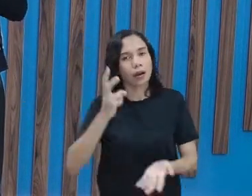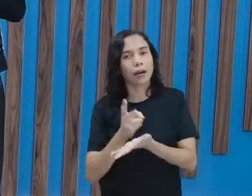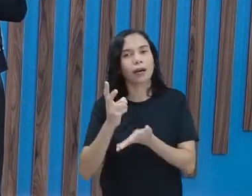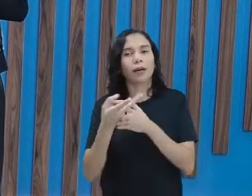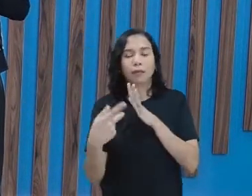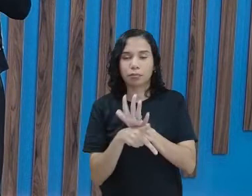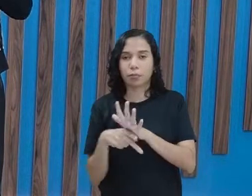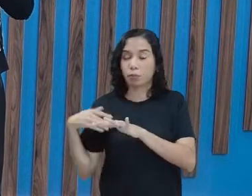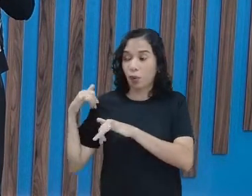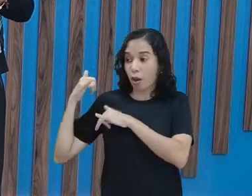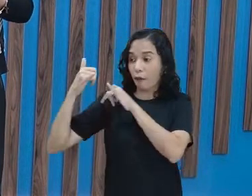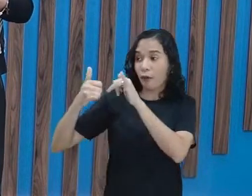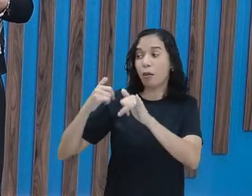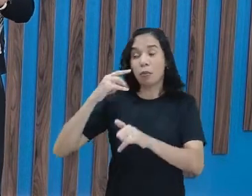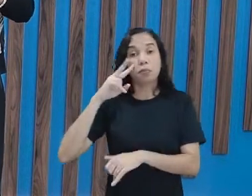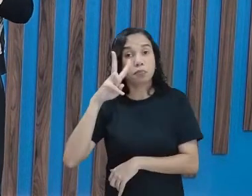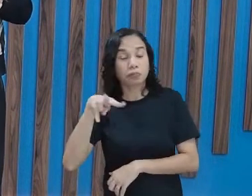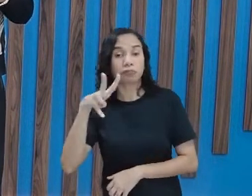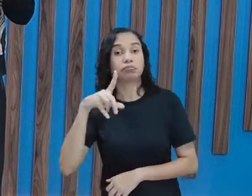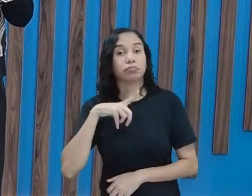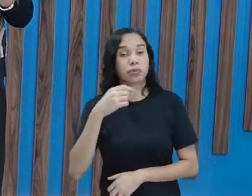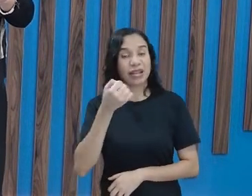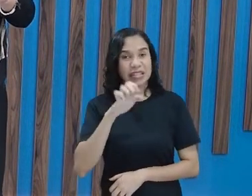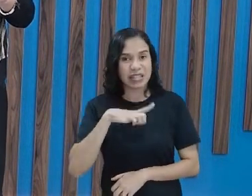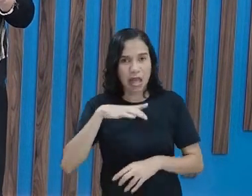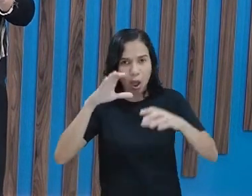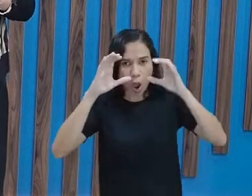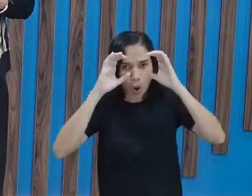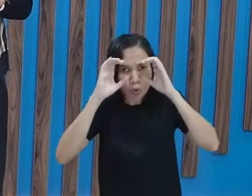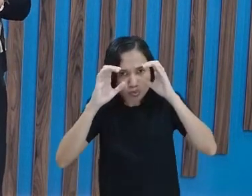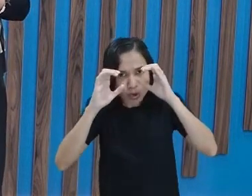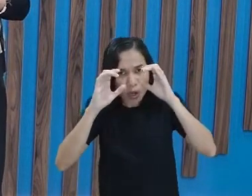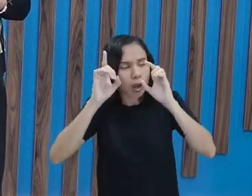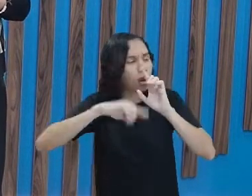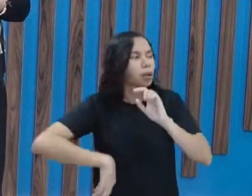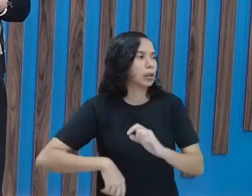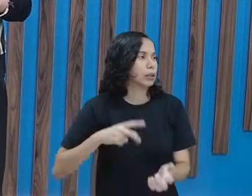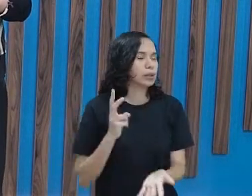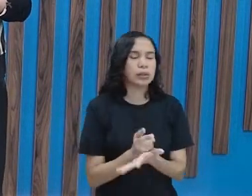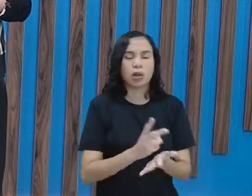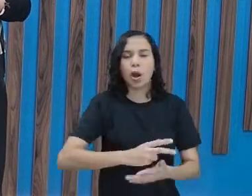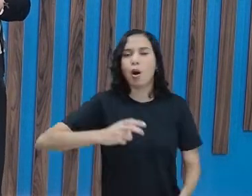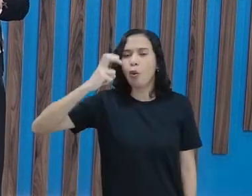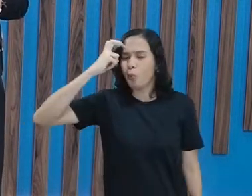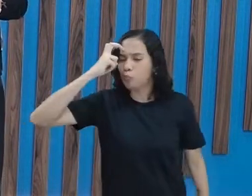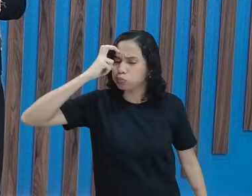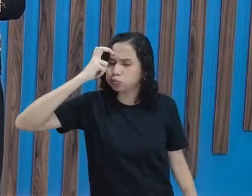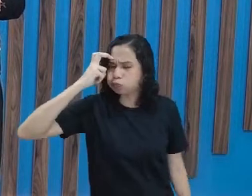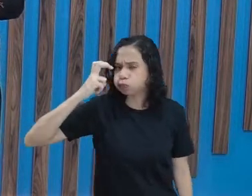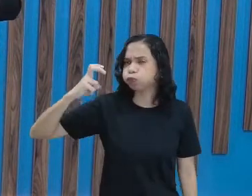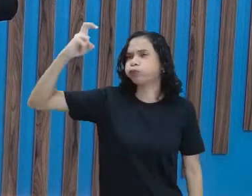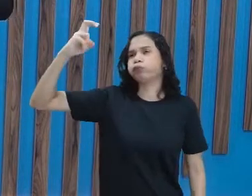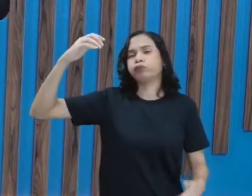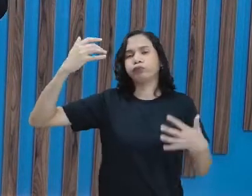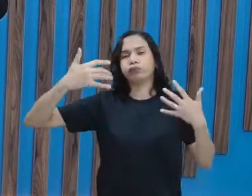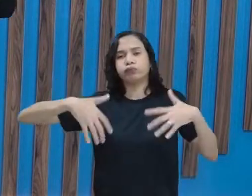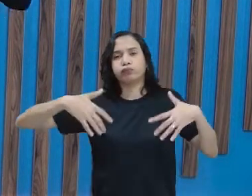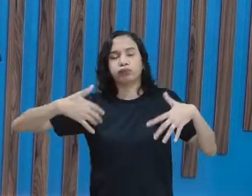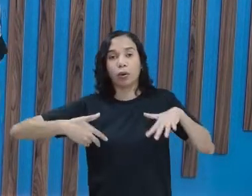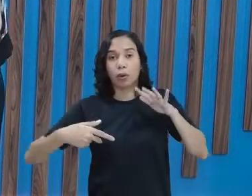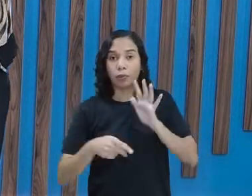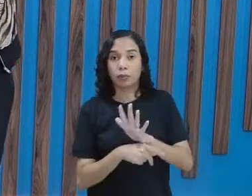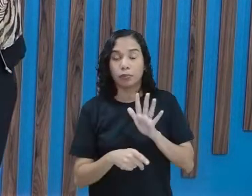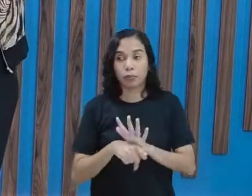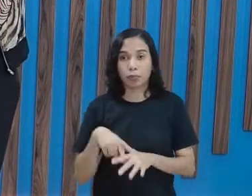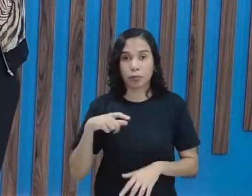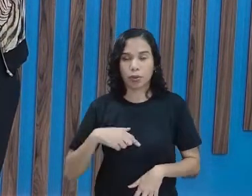toda fábula que você ouvir, se tiver uma coruja, a coruja é a sábia. Geralmente representam a coruja até com